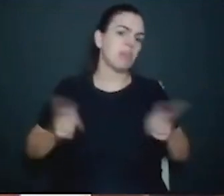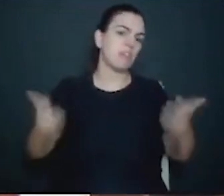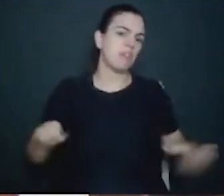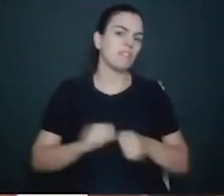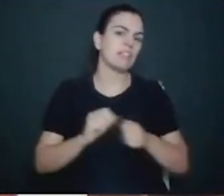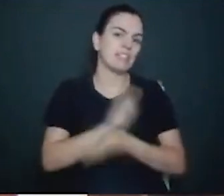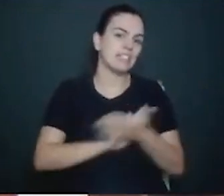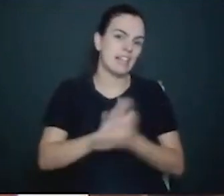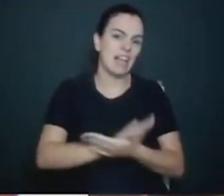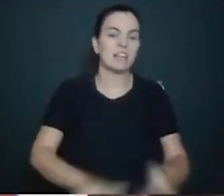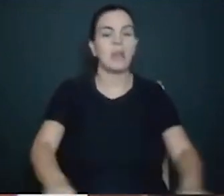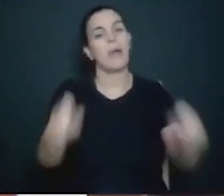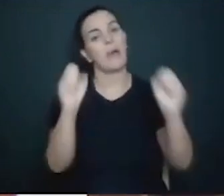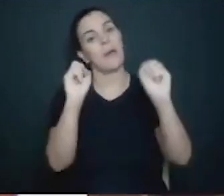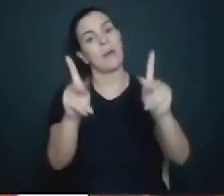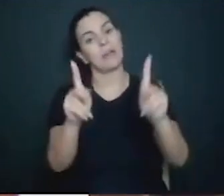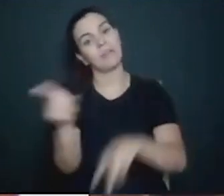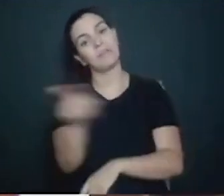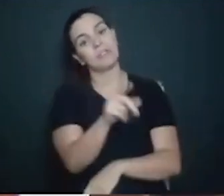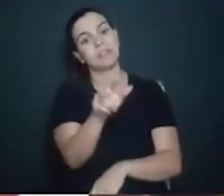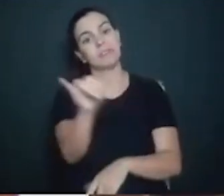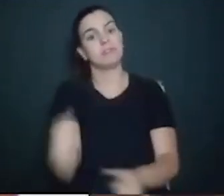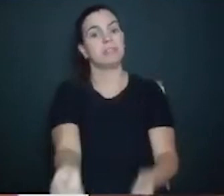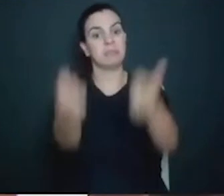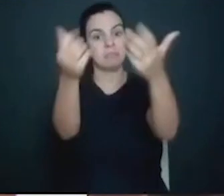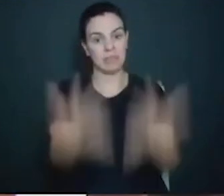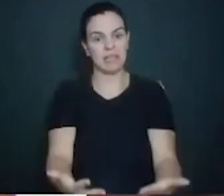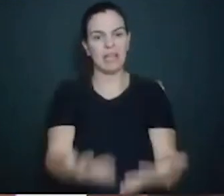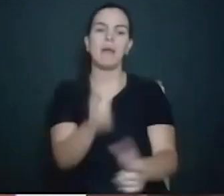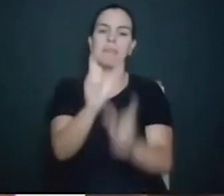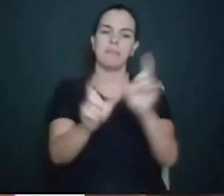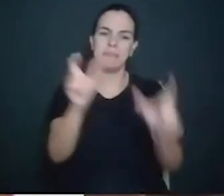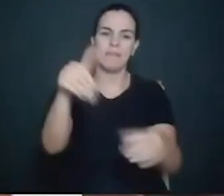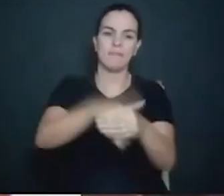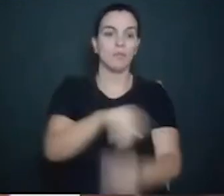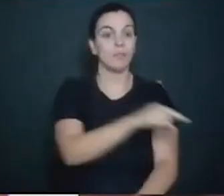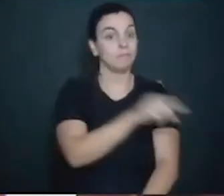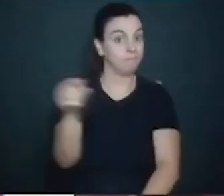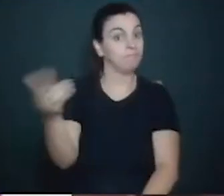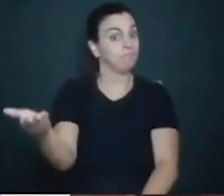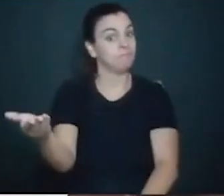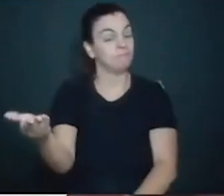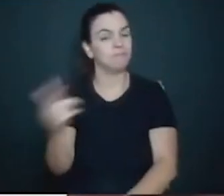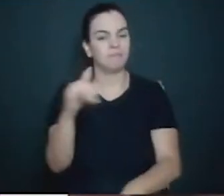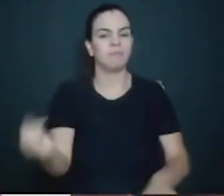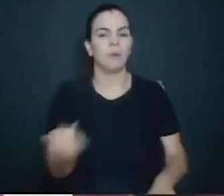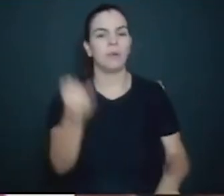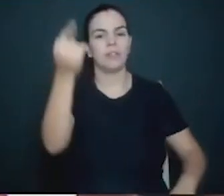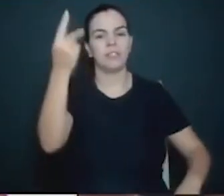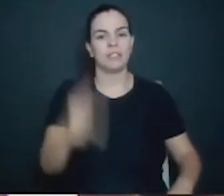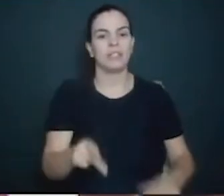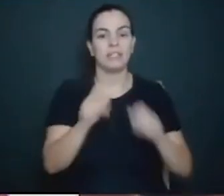vocês vão prestar contas para quem os elegeu. É importante que a Câmara Municipal, de alguma